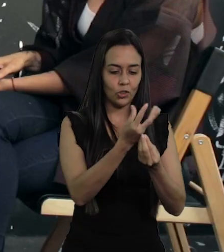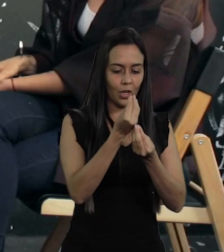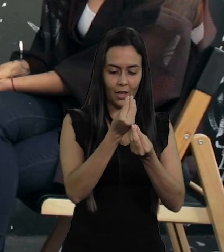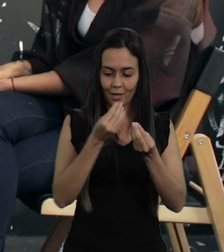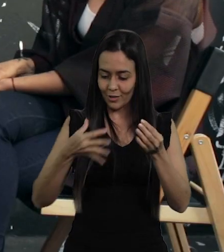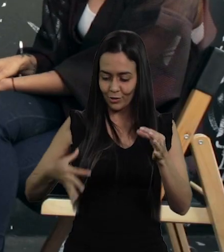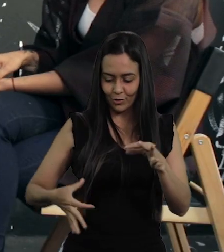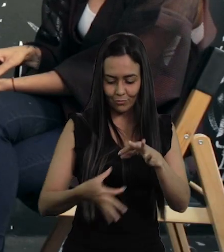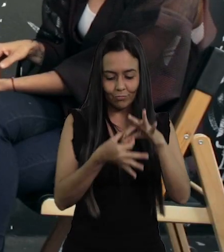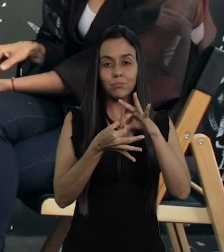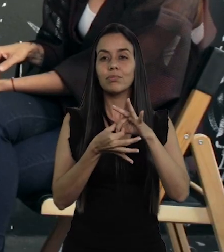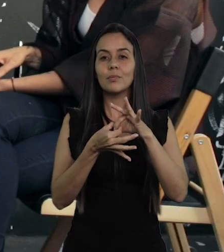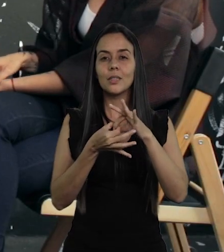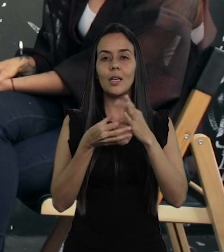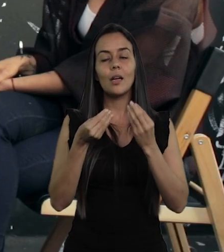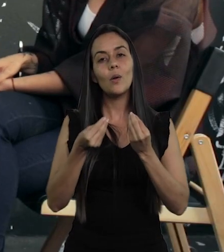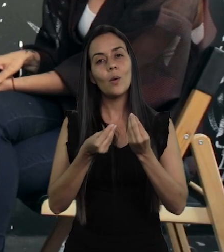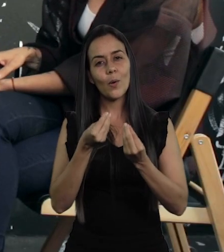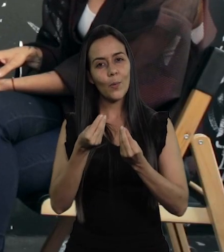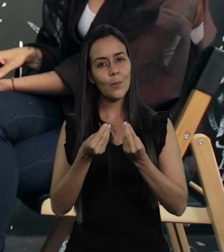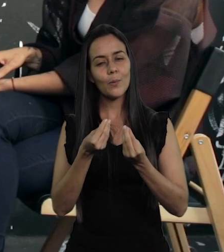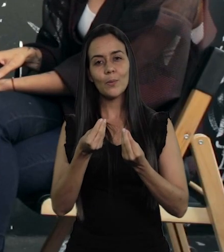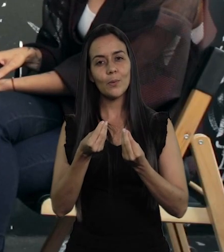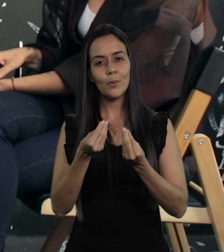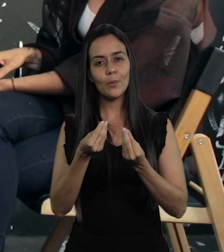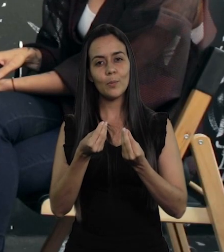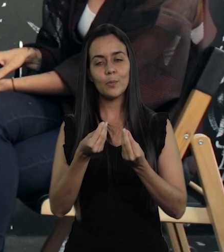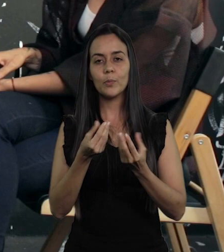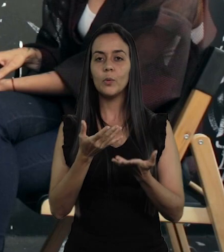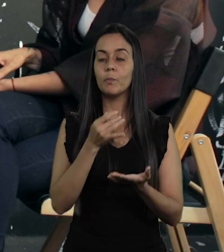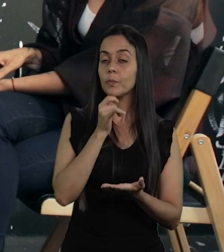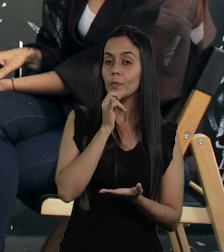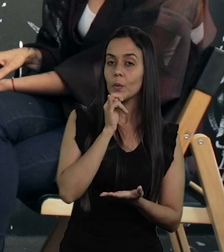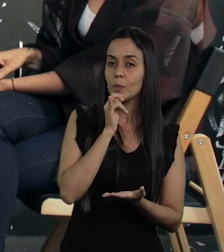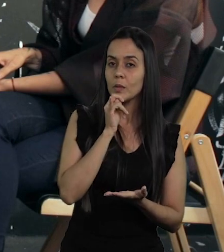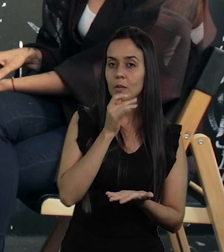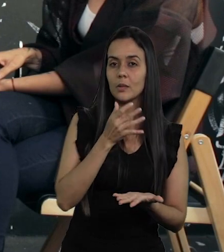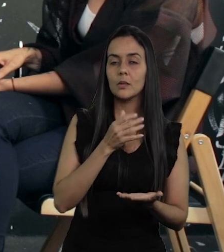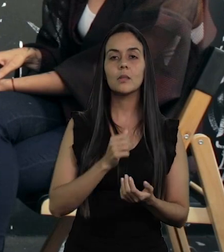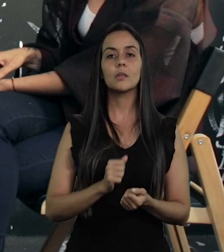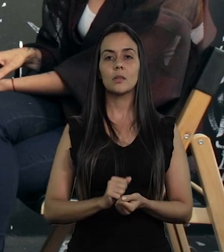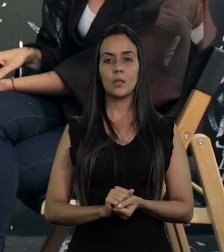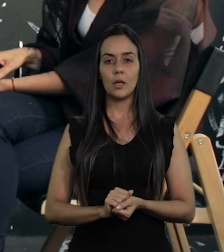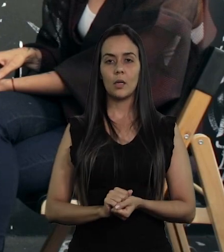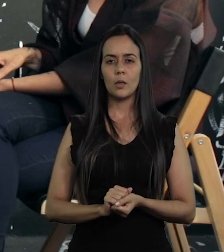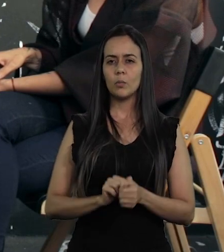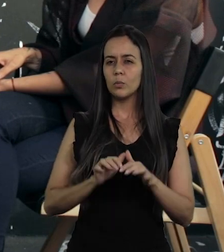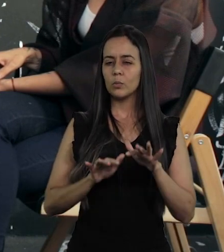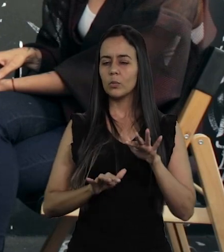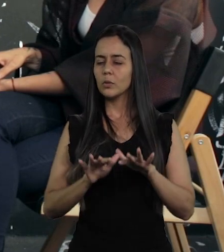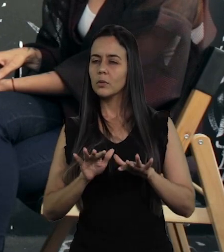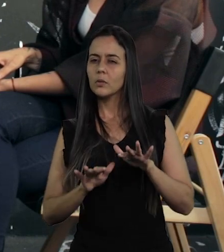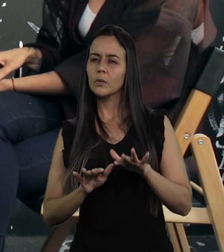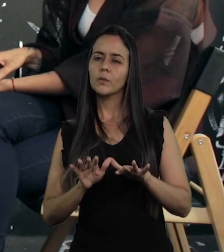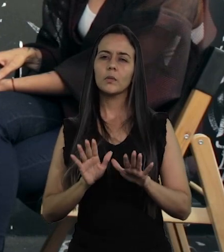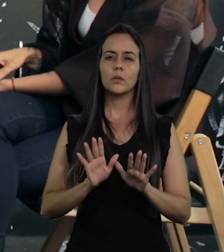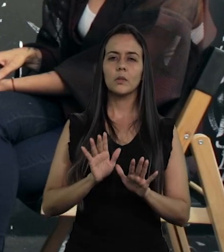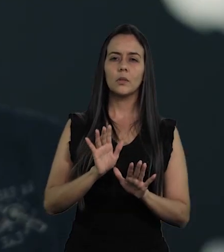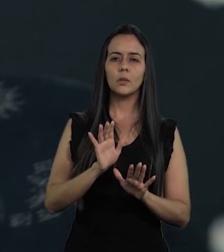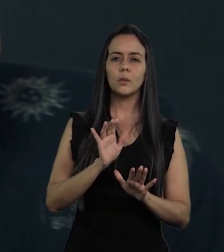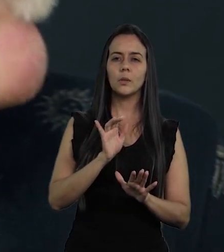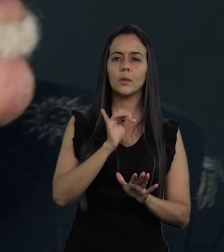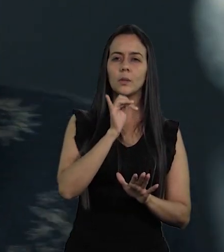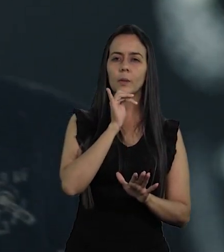Né? Mesmo se você pegar, quando a gente, tirando os senões que a gente tem, por exemplo,